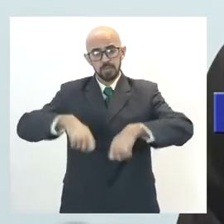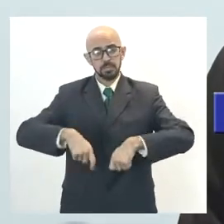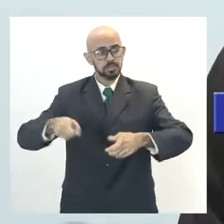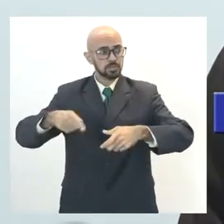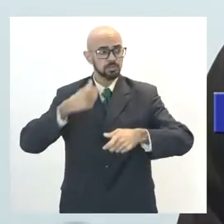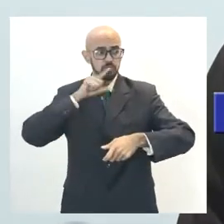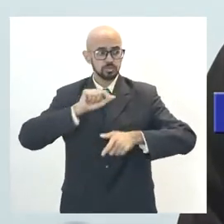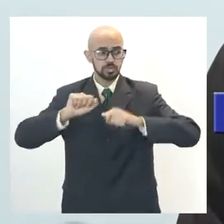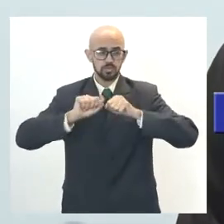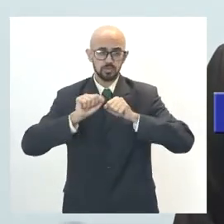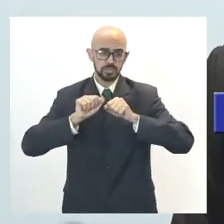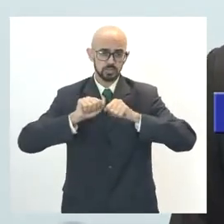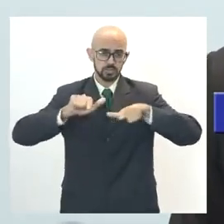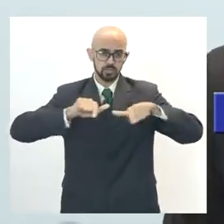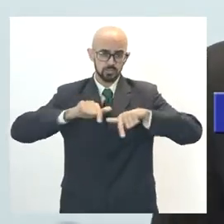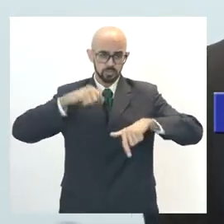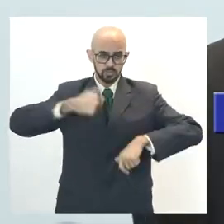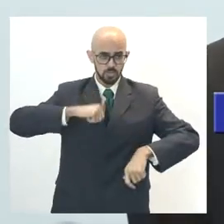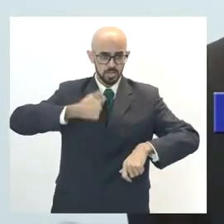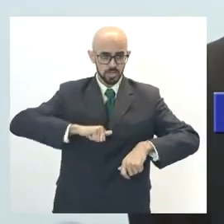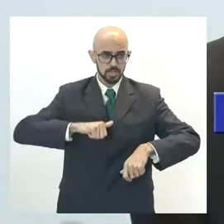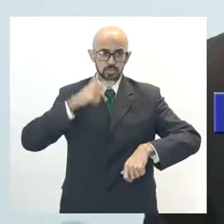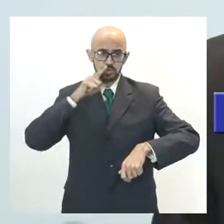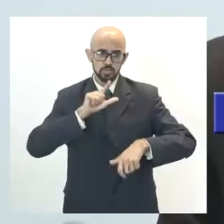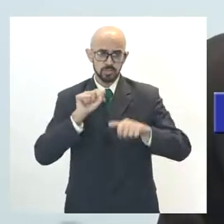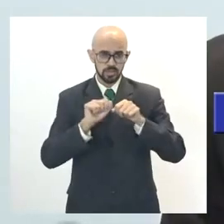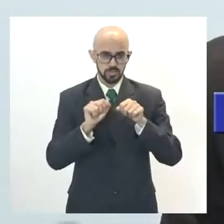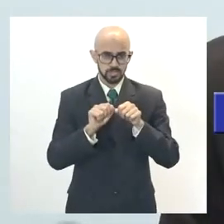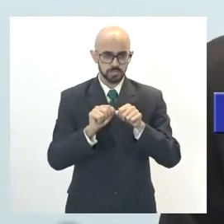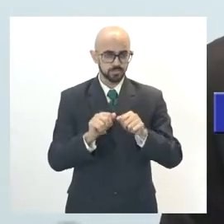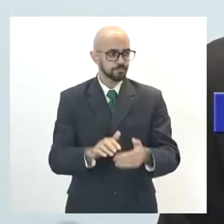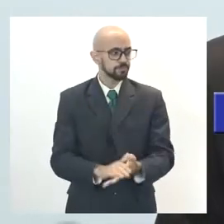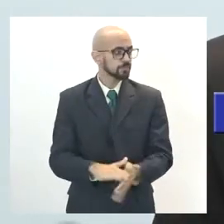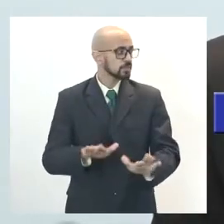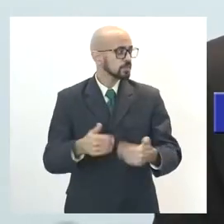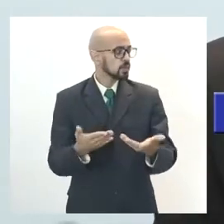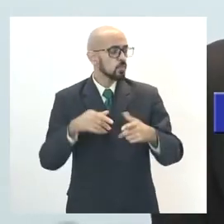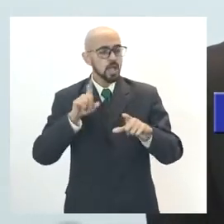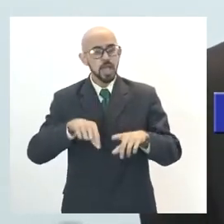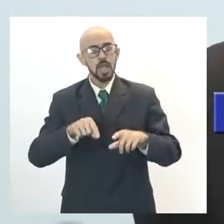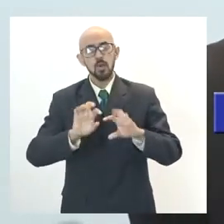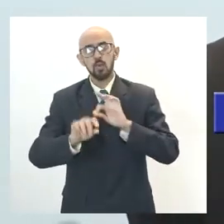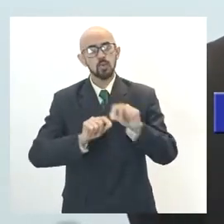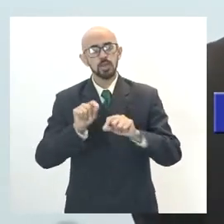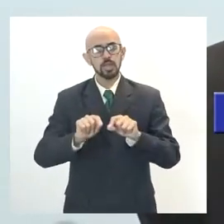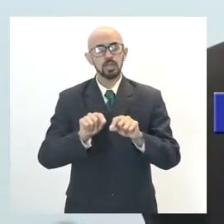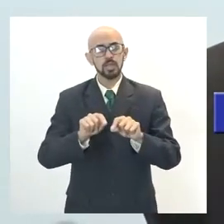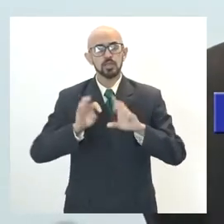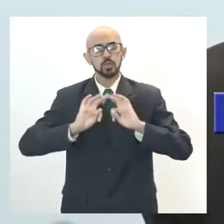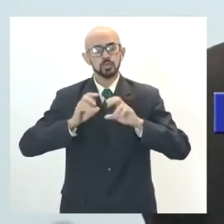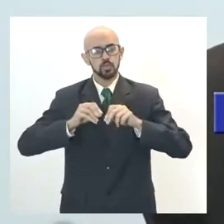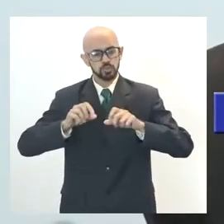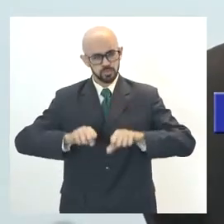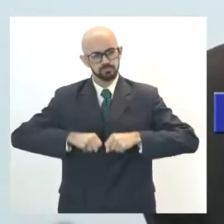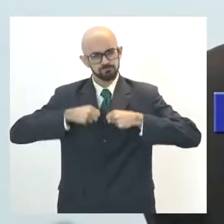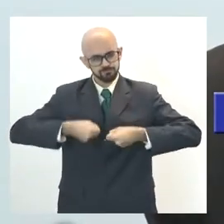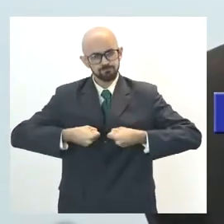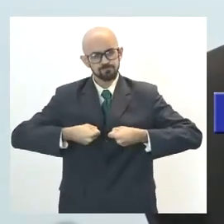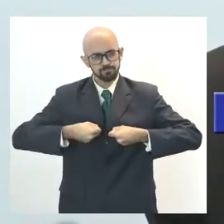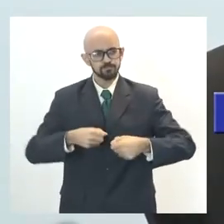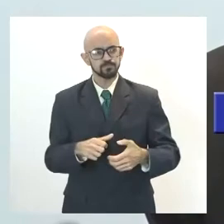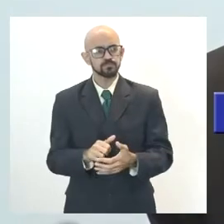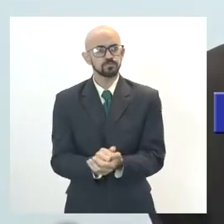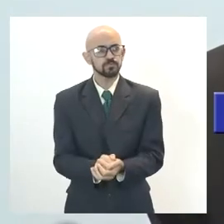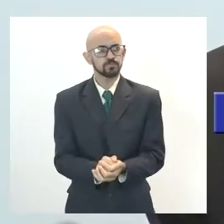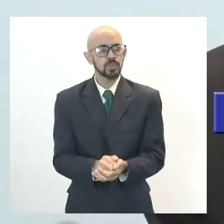propaganda a problema fazer isto então toda força a Deus agora passar